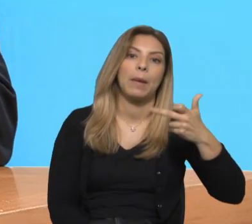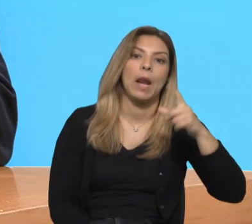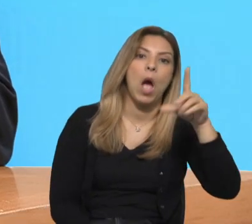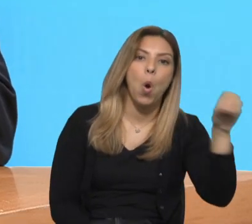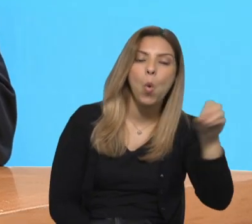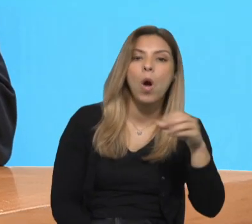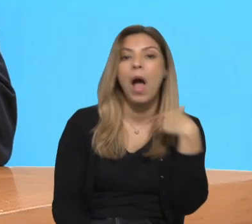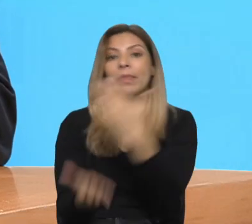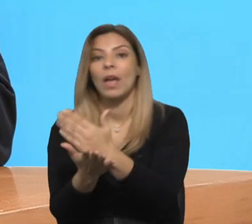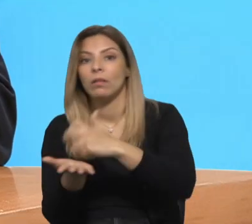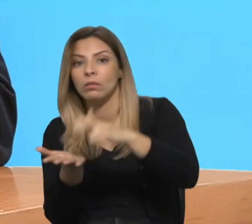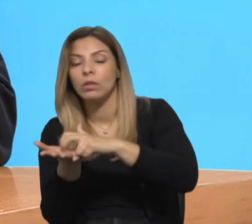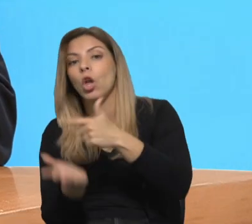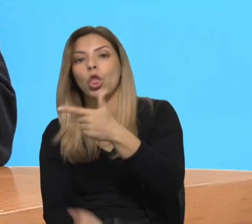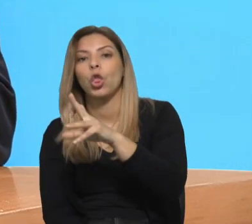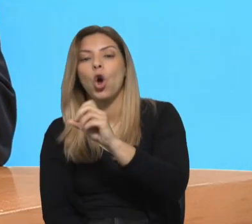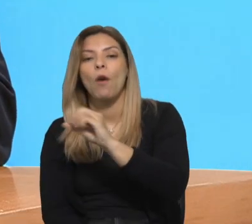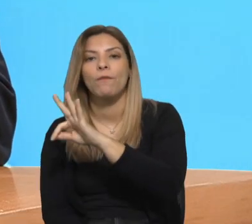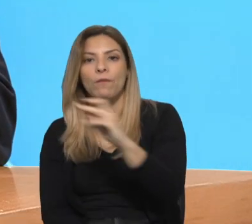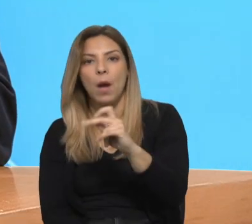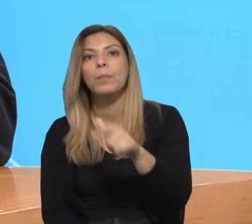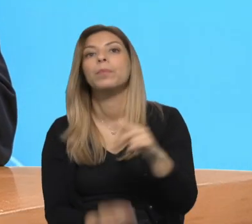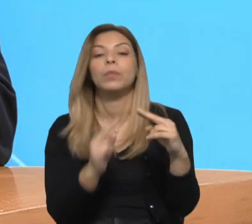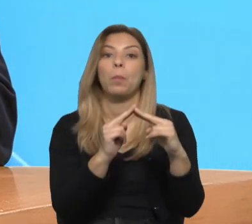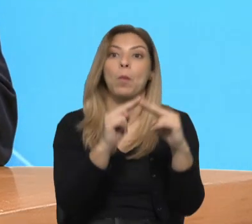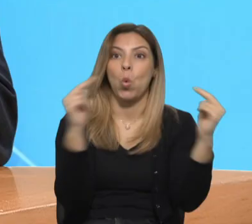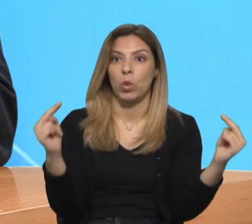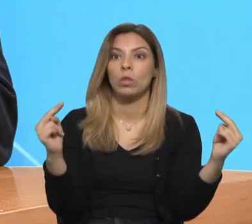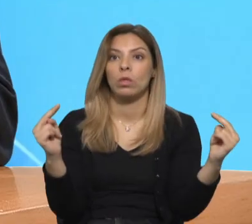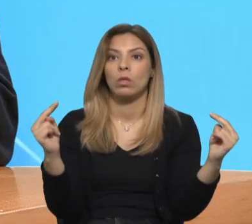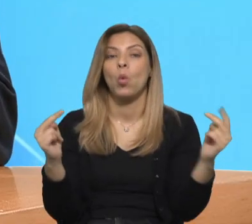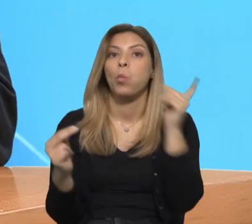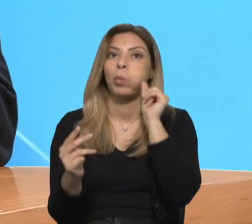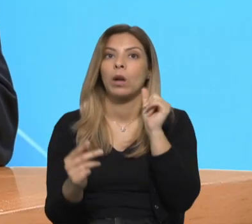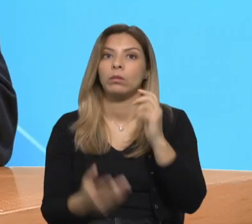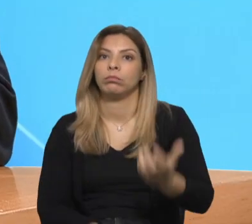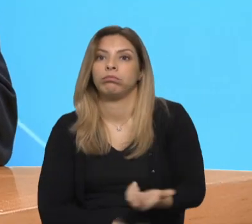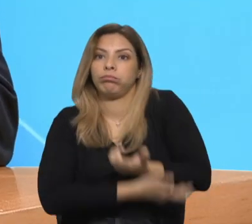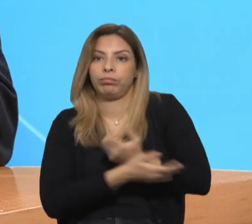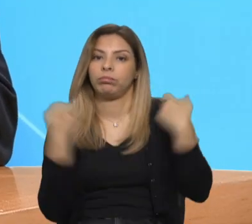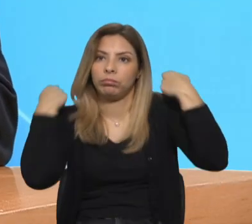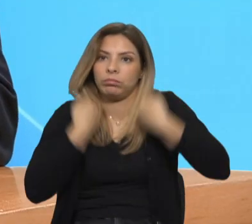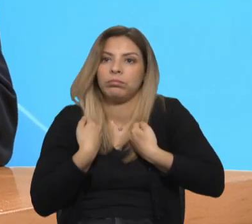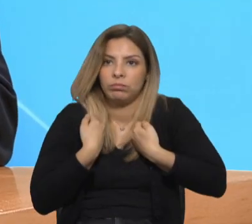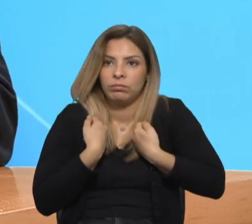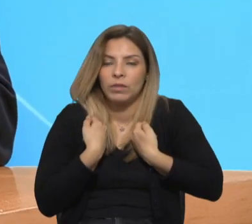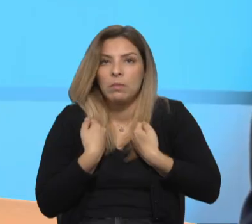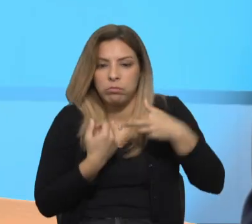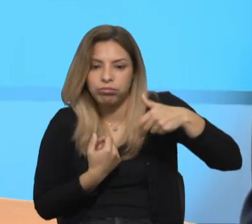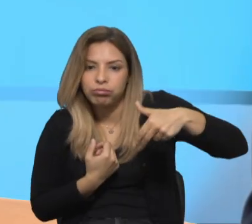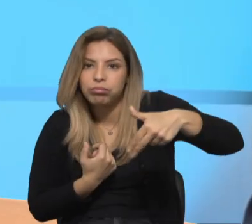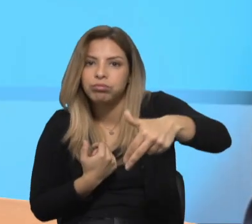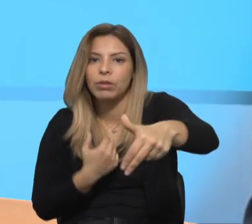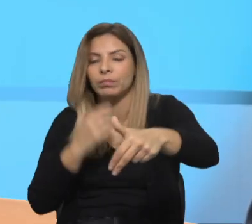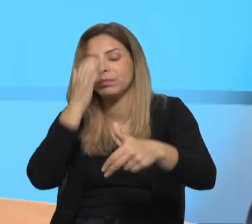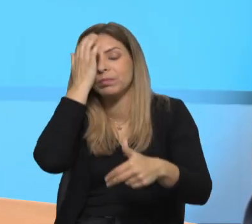aguento. Mas chegou ali à ponte entre Ribeirão e Trofa, o meu pai pegou em mim e pôs-me ao carrachucho, para eu ir mais depressa. E